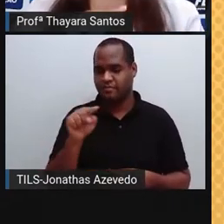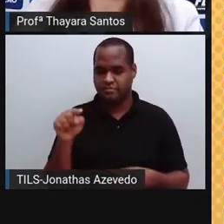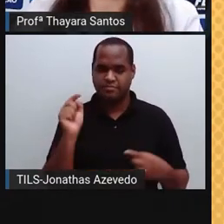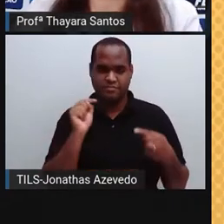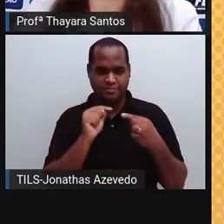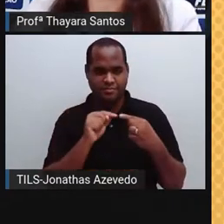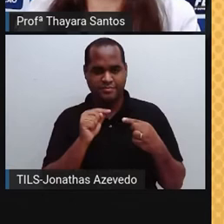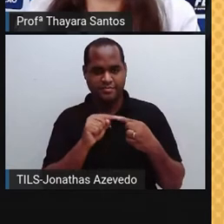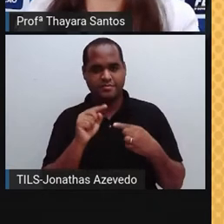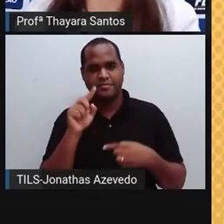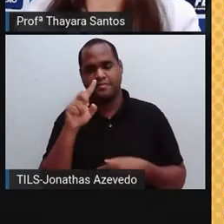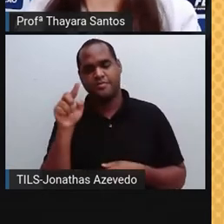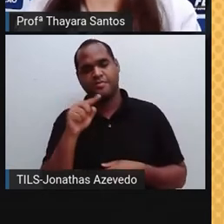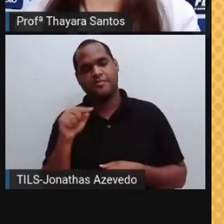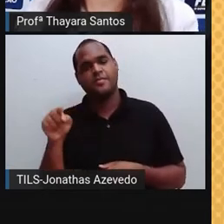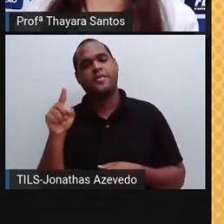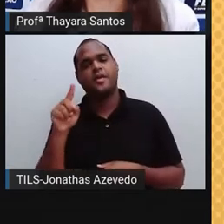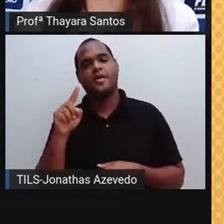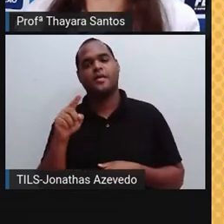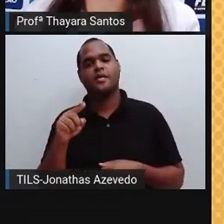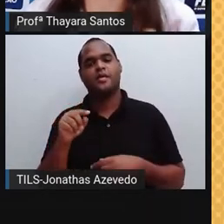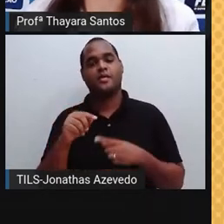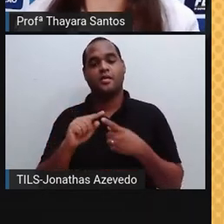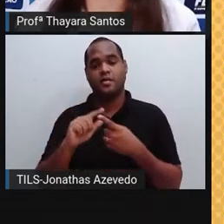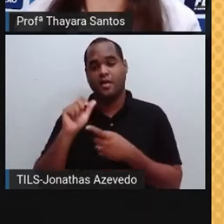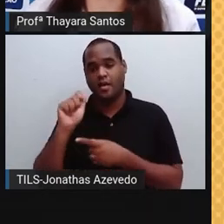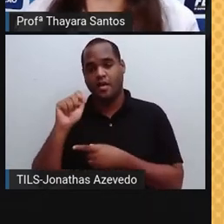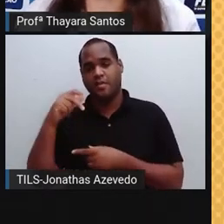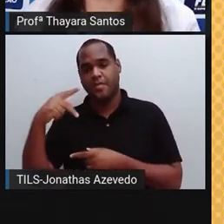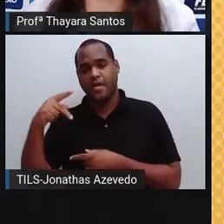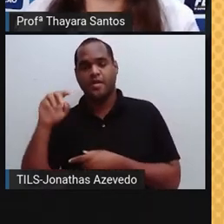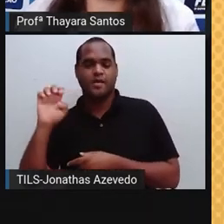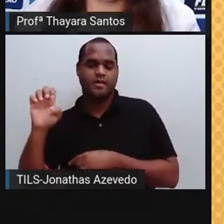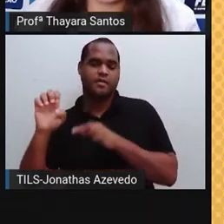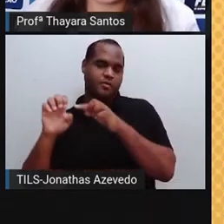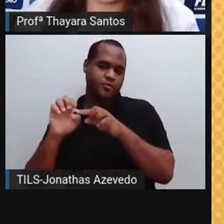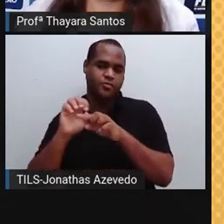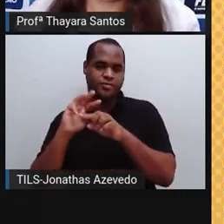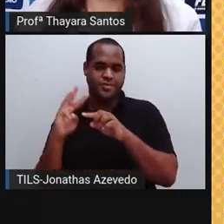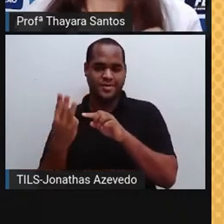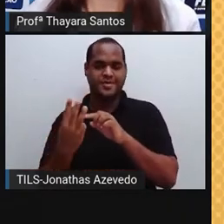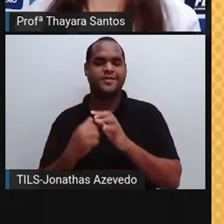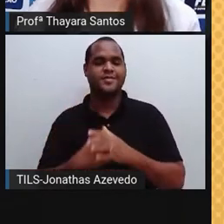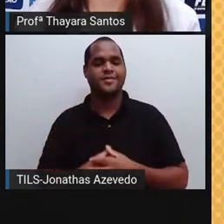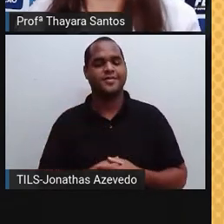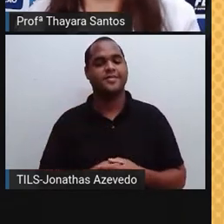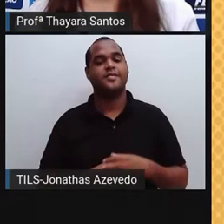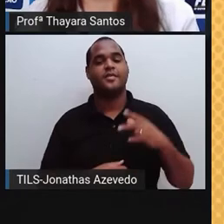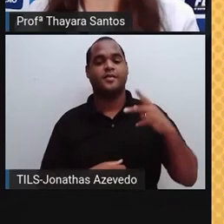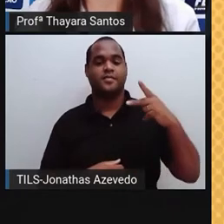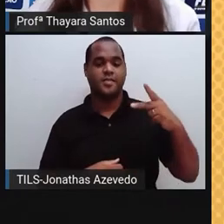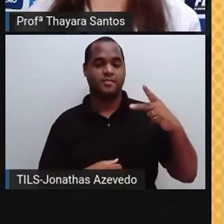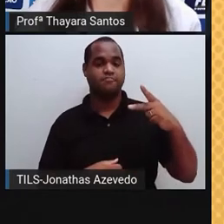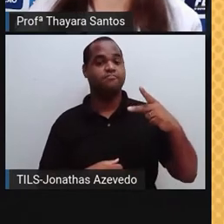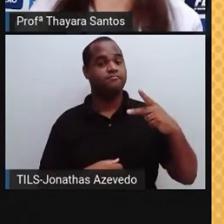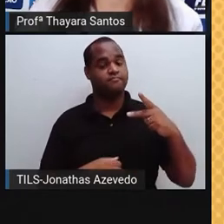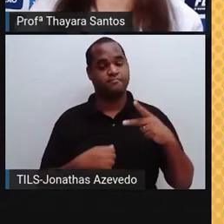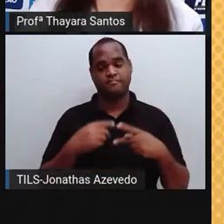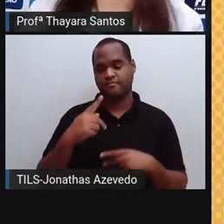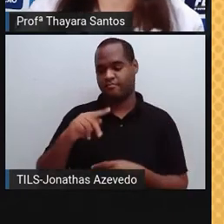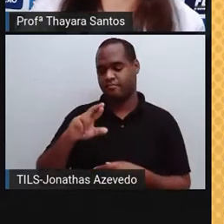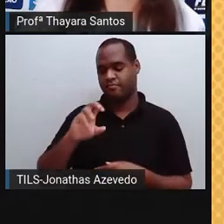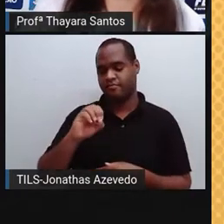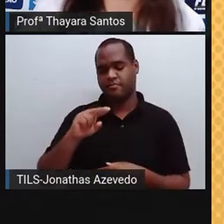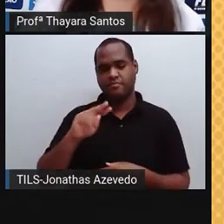O número atômico é o número de prótons e de elétrons que vai ter ali naquele elemento químico. A letra P representa o número